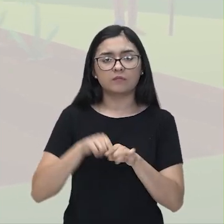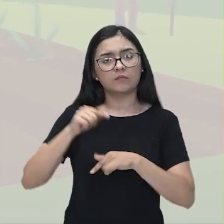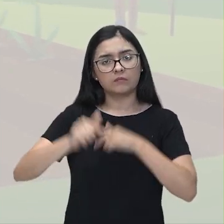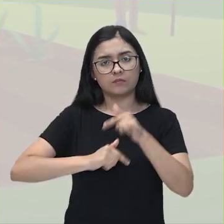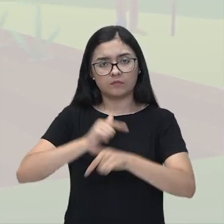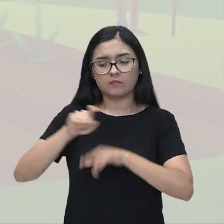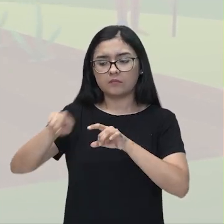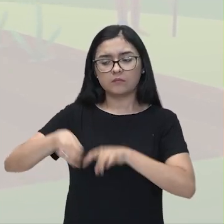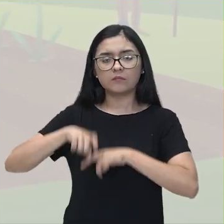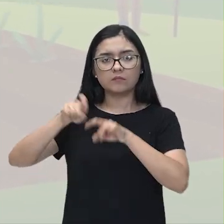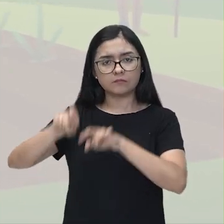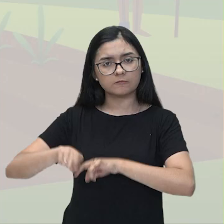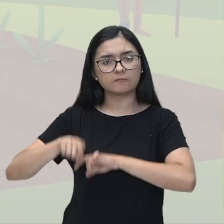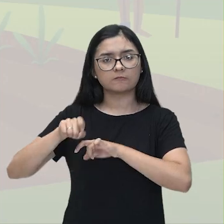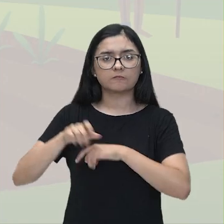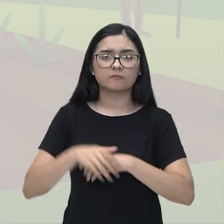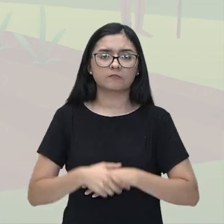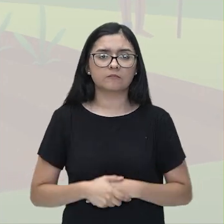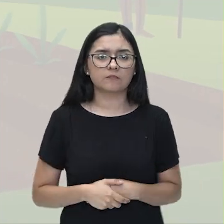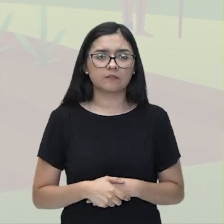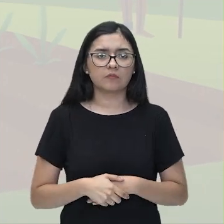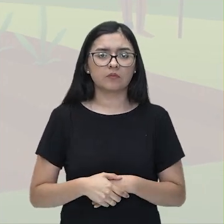atividades agrícolas.